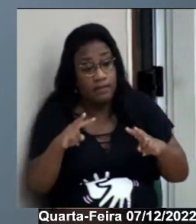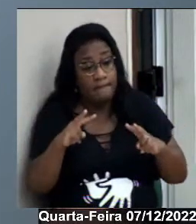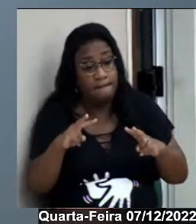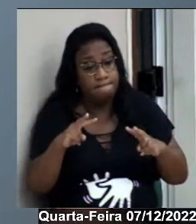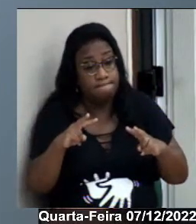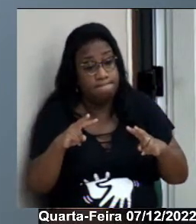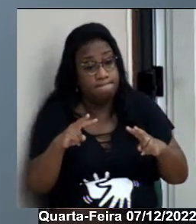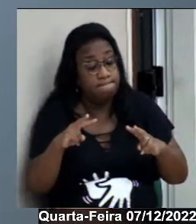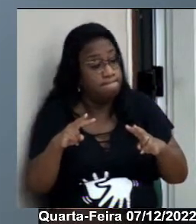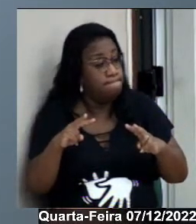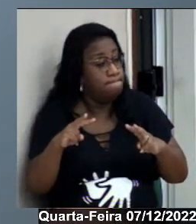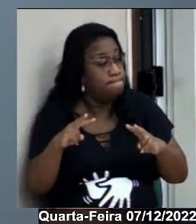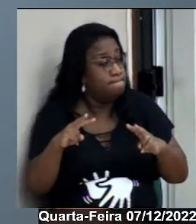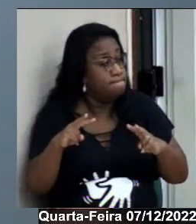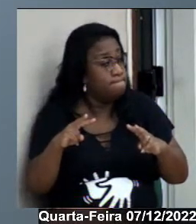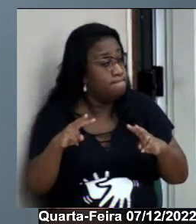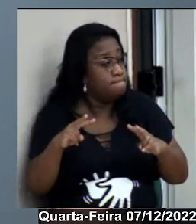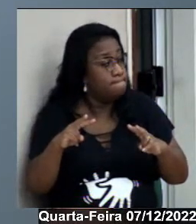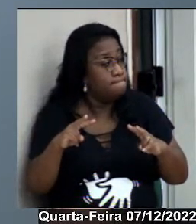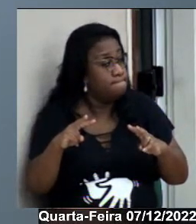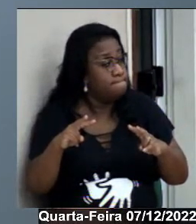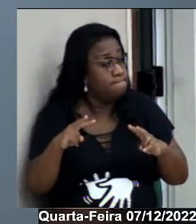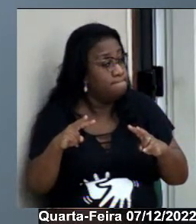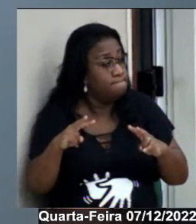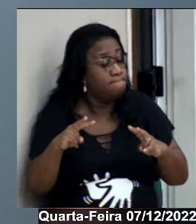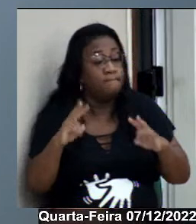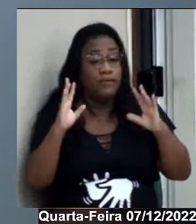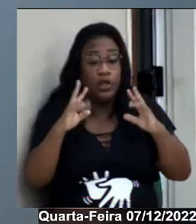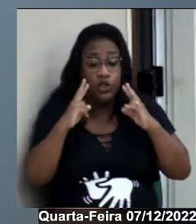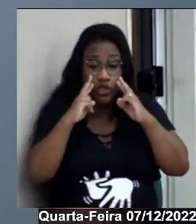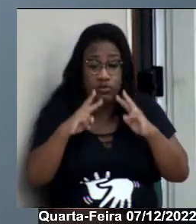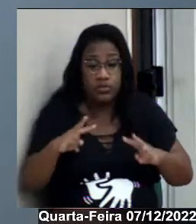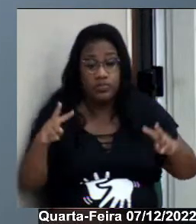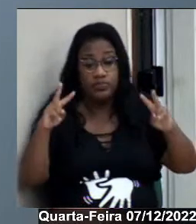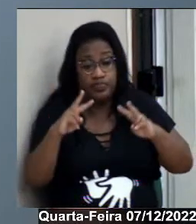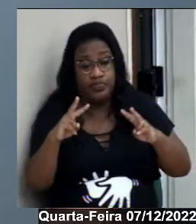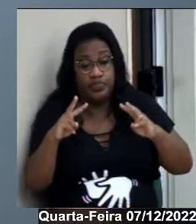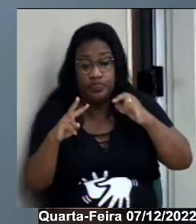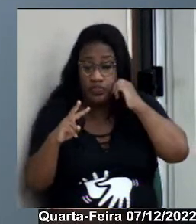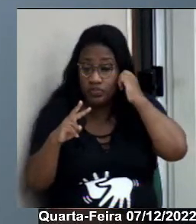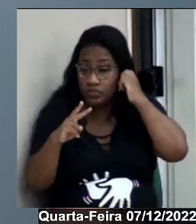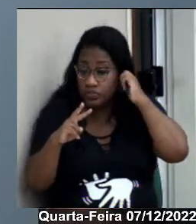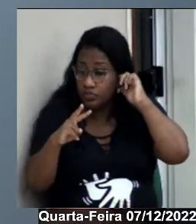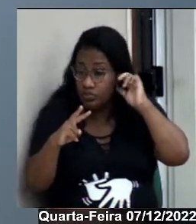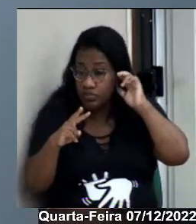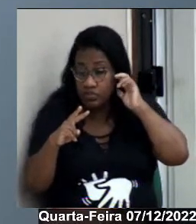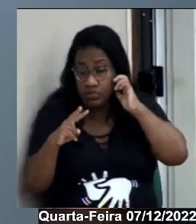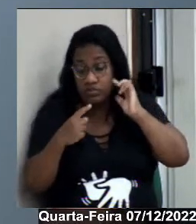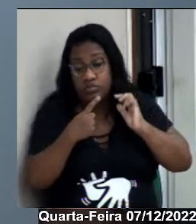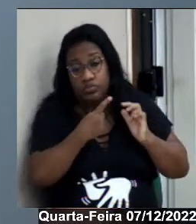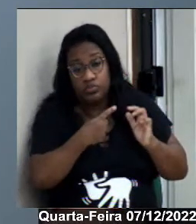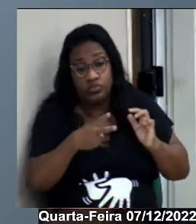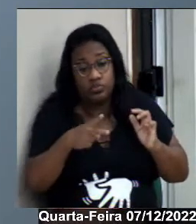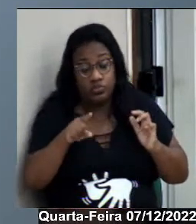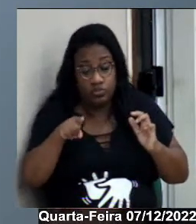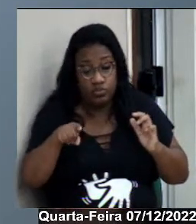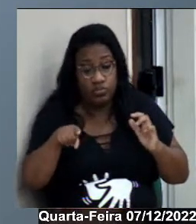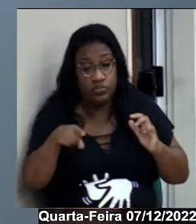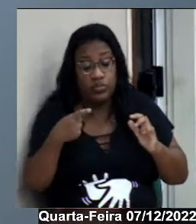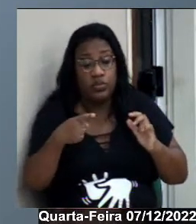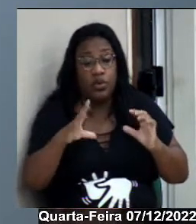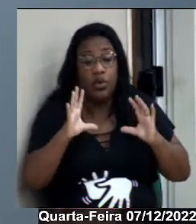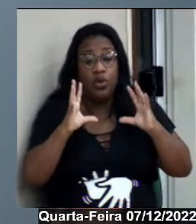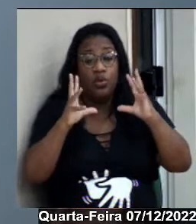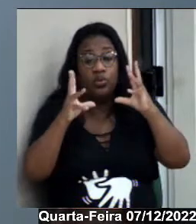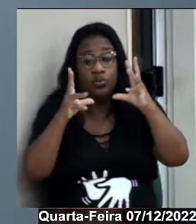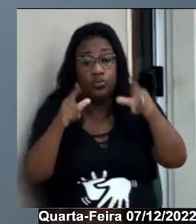no ginásio. A que nós tivemos mais visibilidade foi contra o Magnus, com 12 mil pessoas. Somando